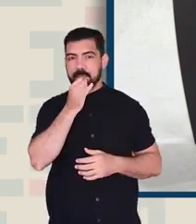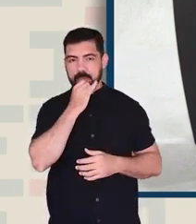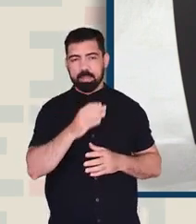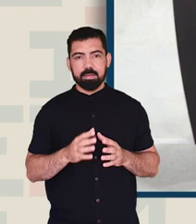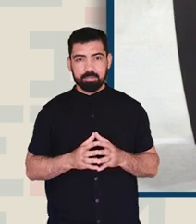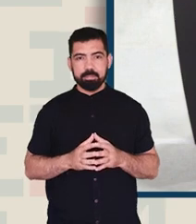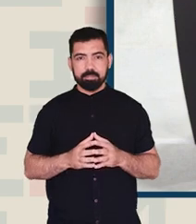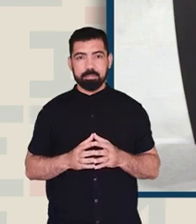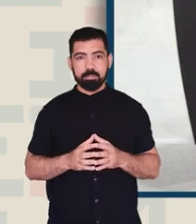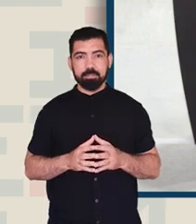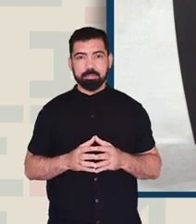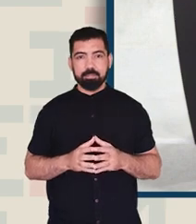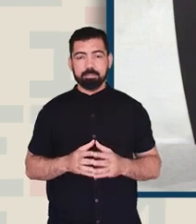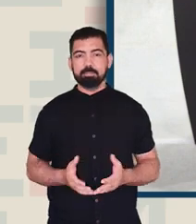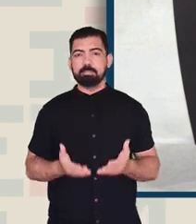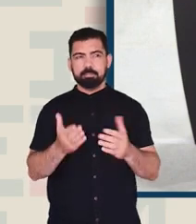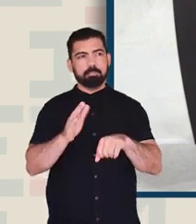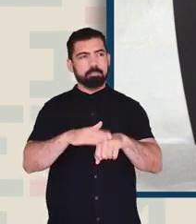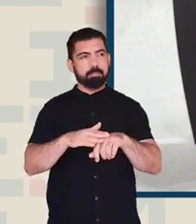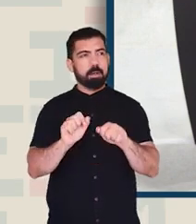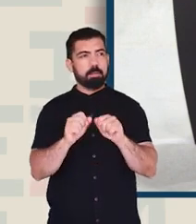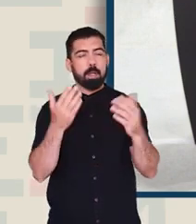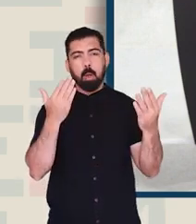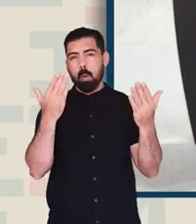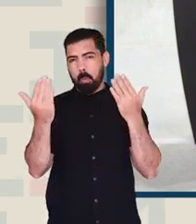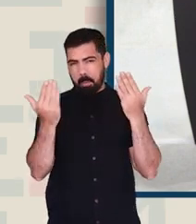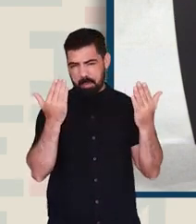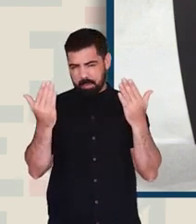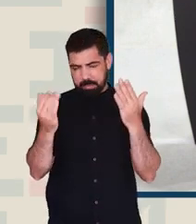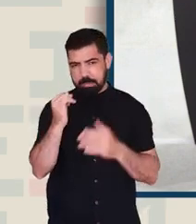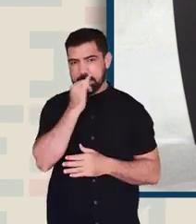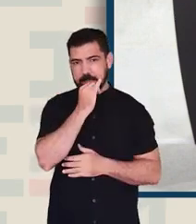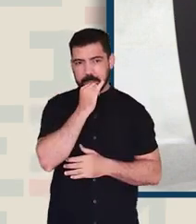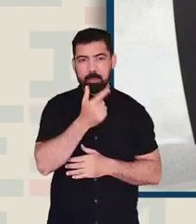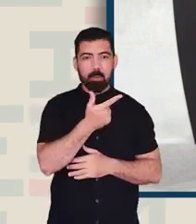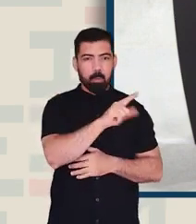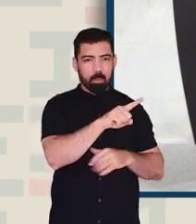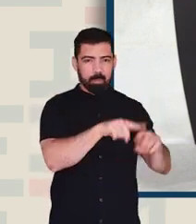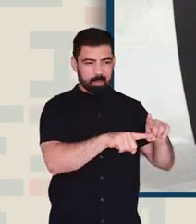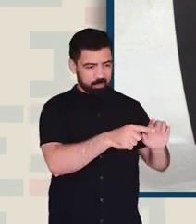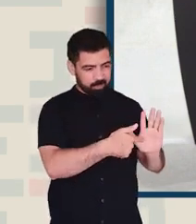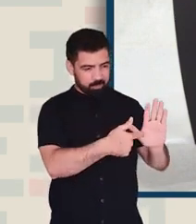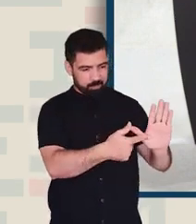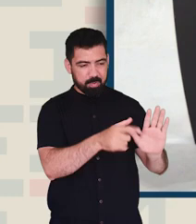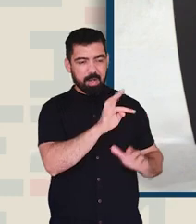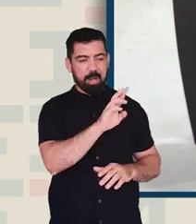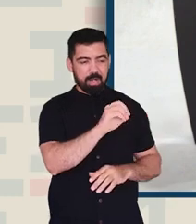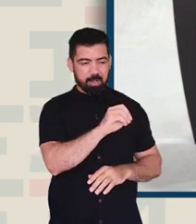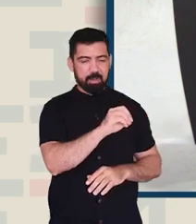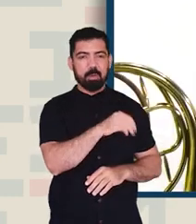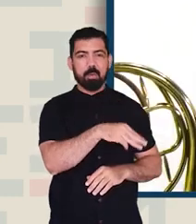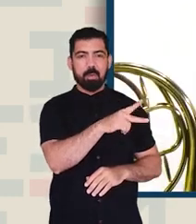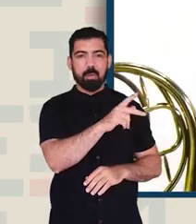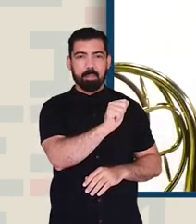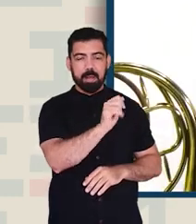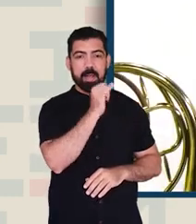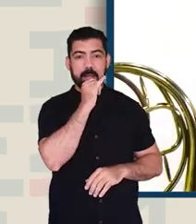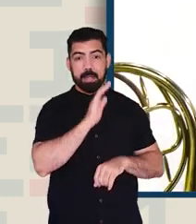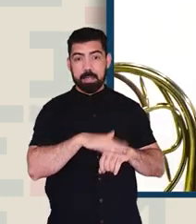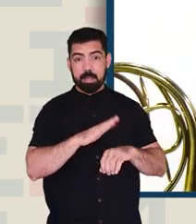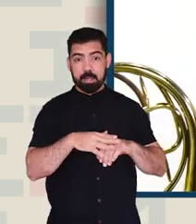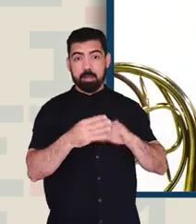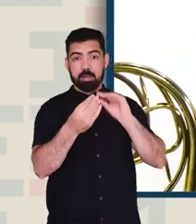Digamos que aqui, comparando aqui com os outros instrumentos, com a trompa, por exemplo, eu